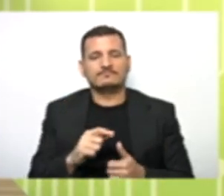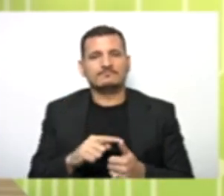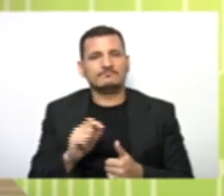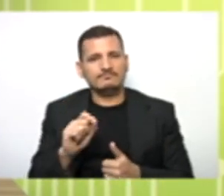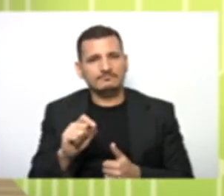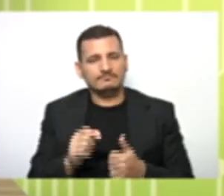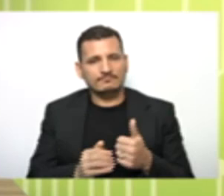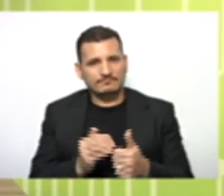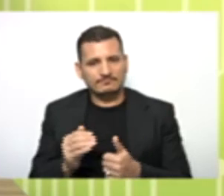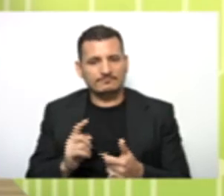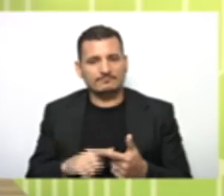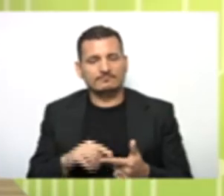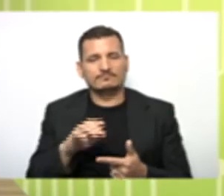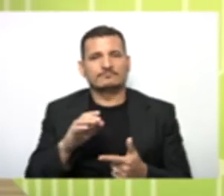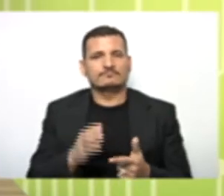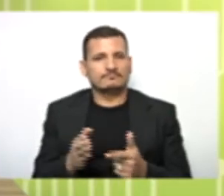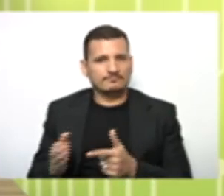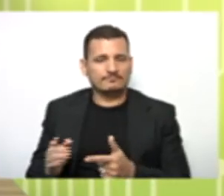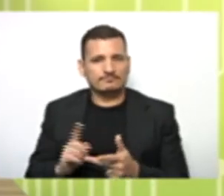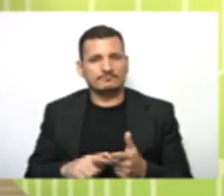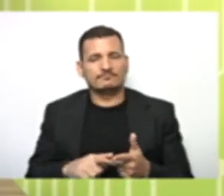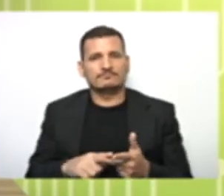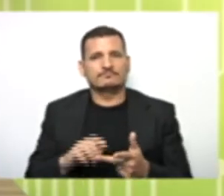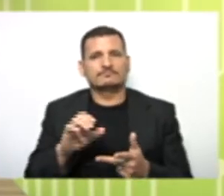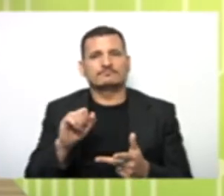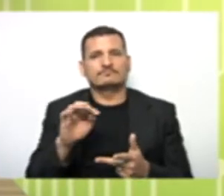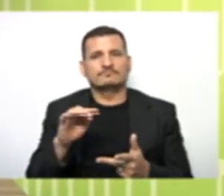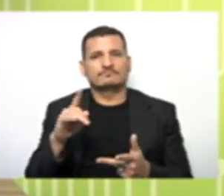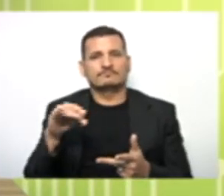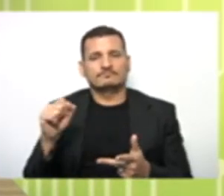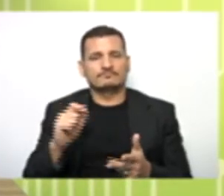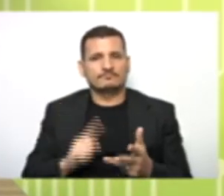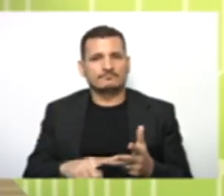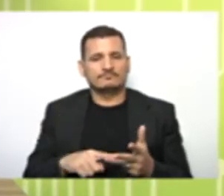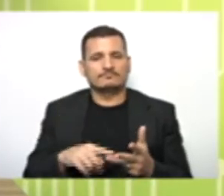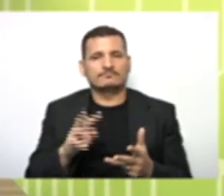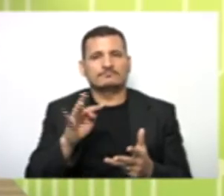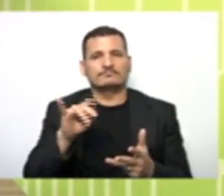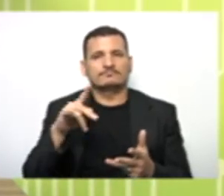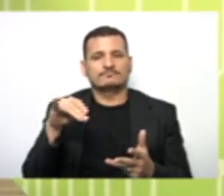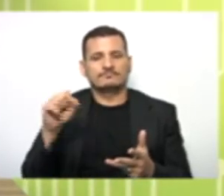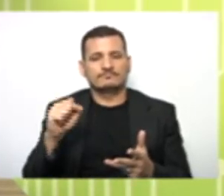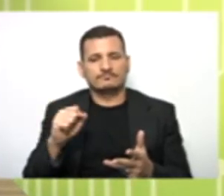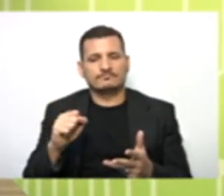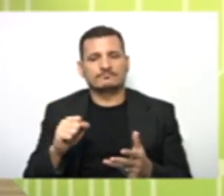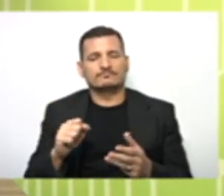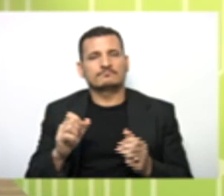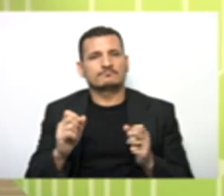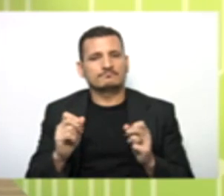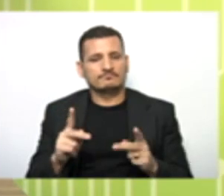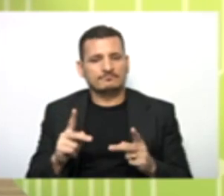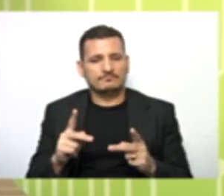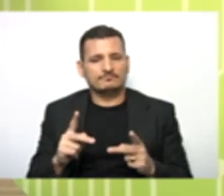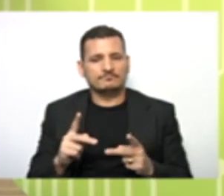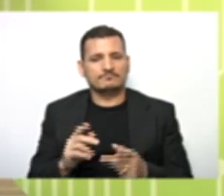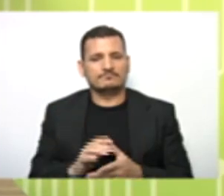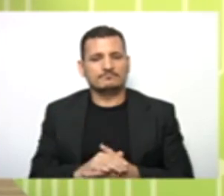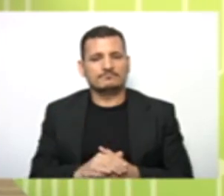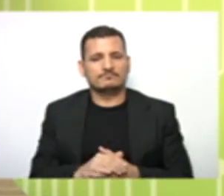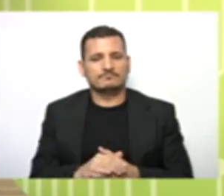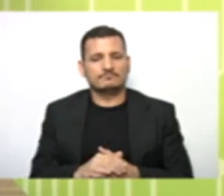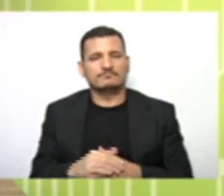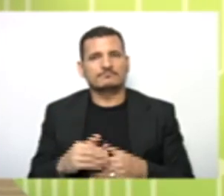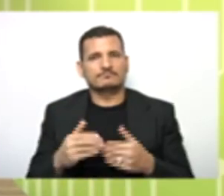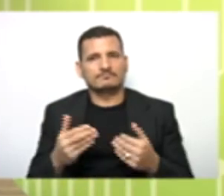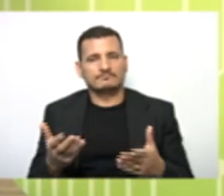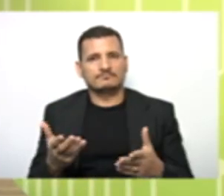as etapas, os estados e os tipos, né? Exatamente. Isso? Perfeito. Então, sendo assim,